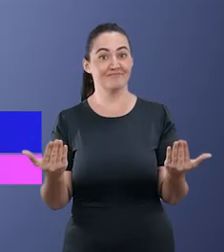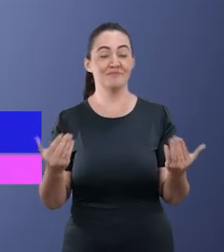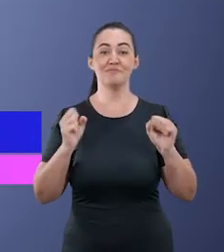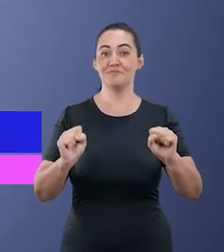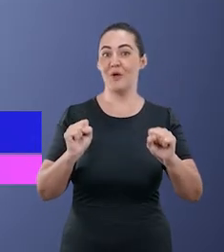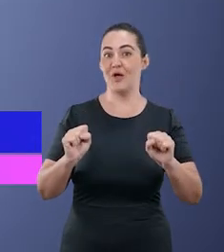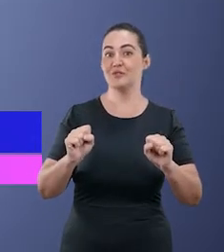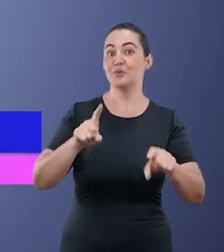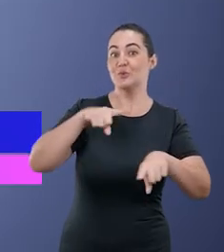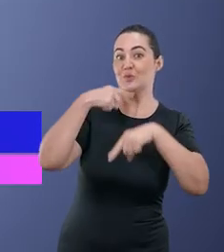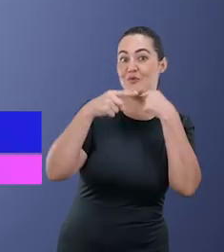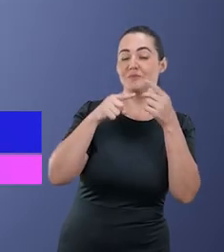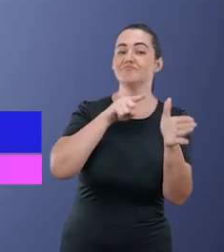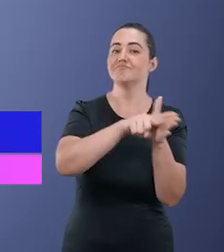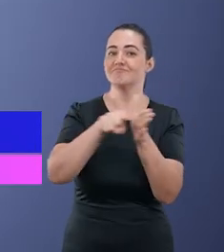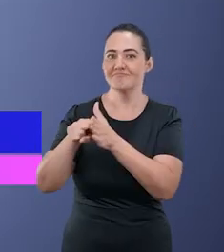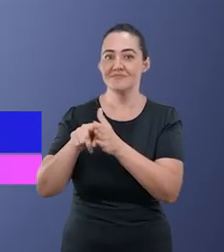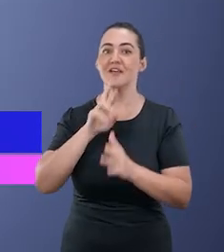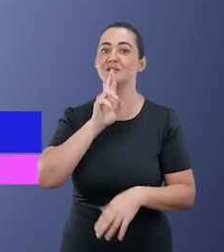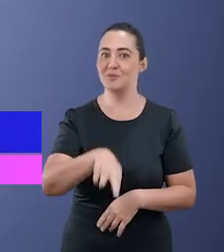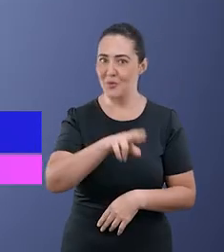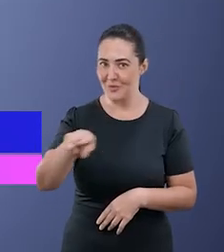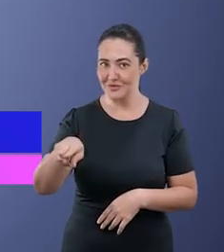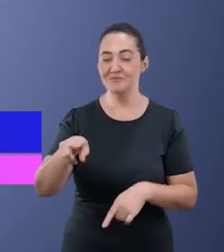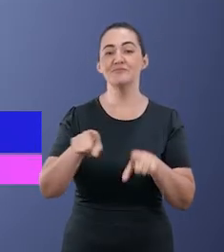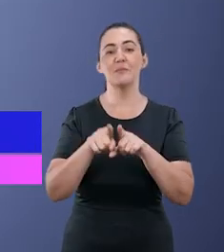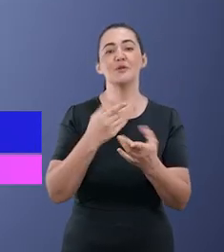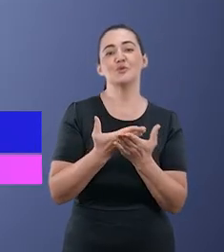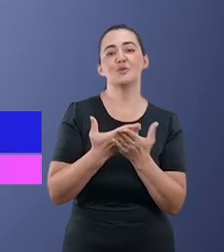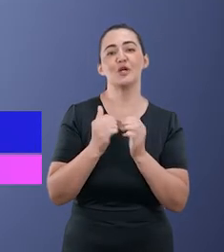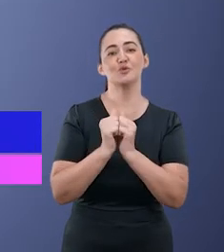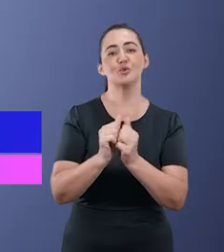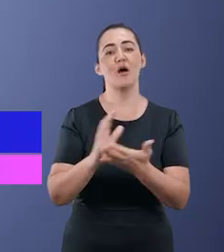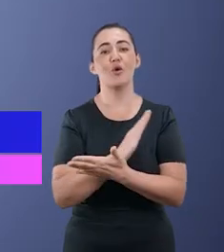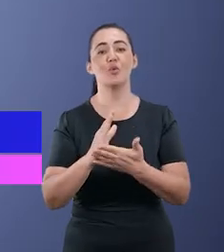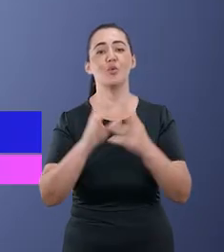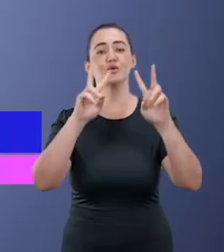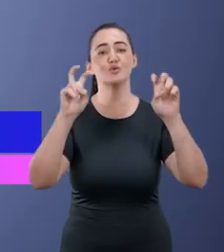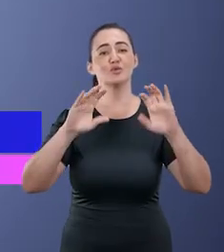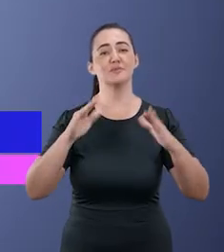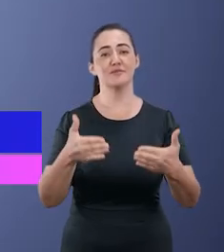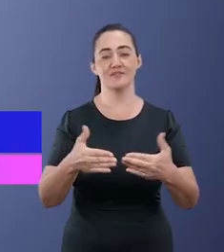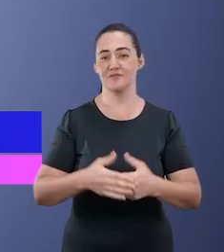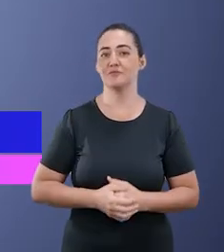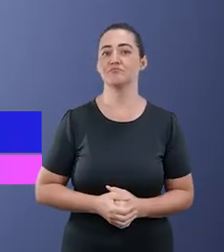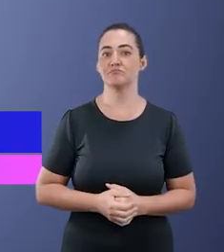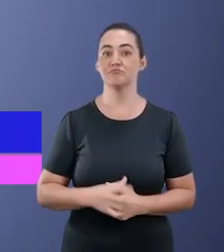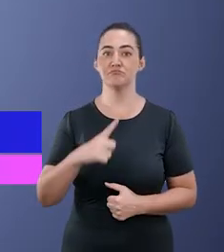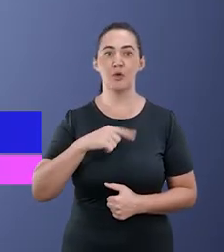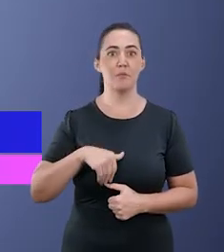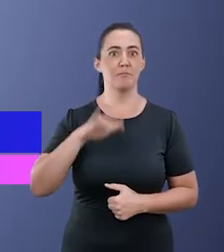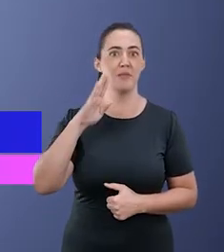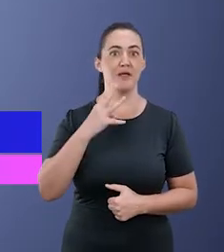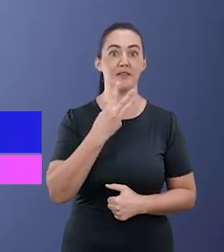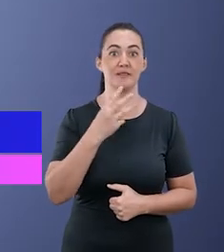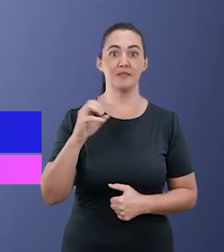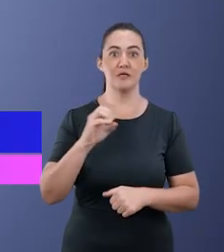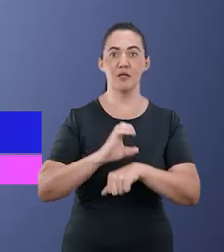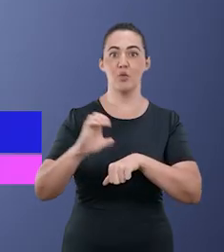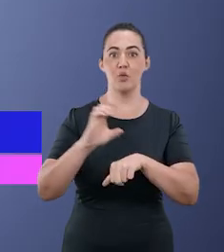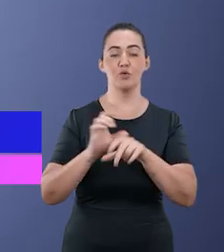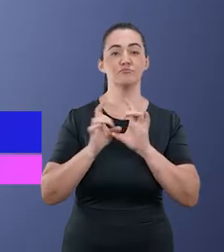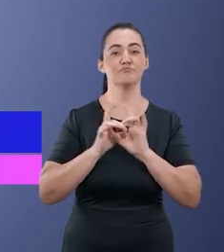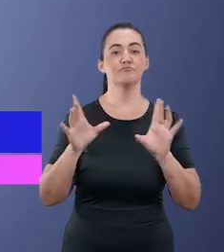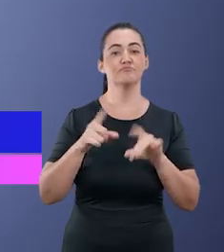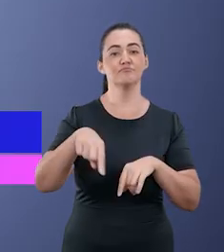posso tirar dúvidas bíblicas e também estudar juntos sobre algum assunto específico. Tenho mais de 30 cursos